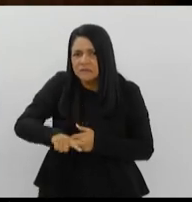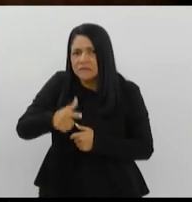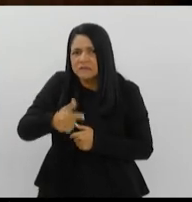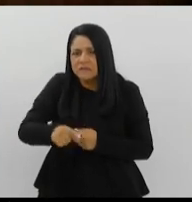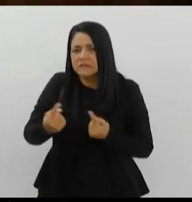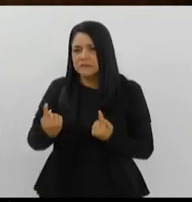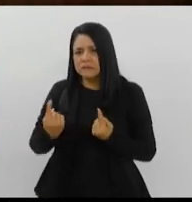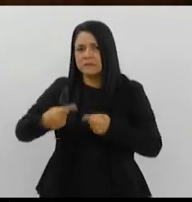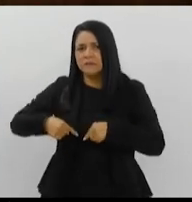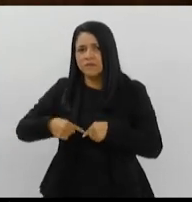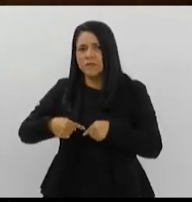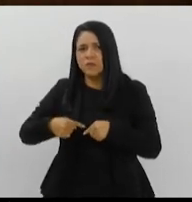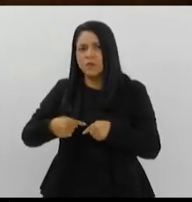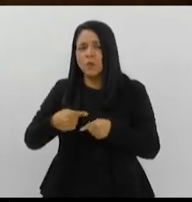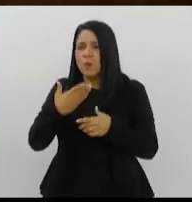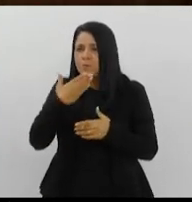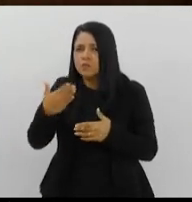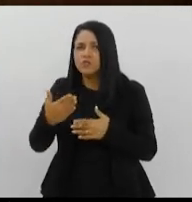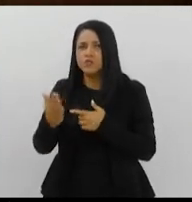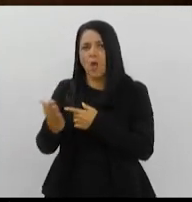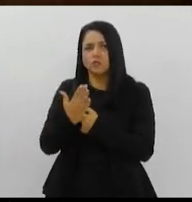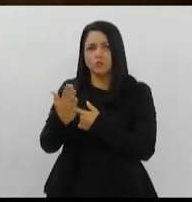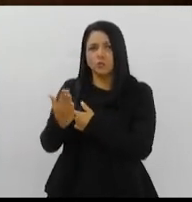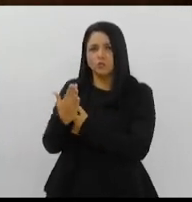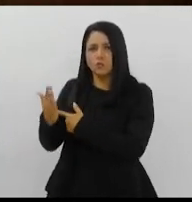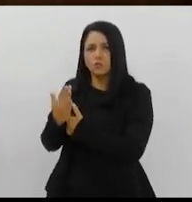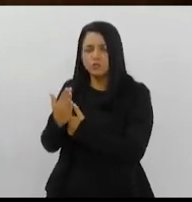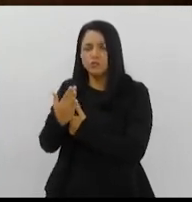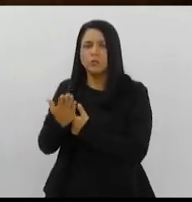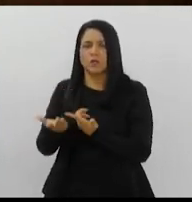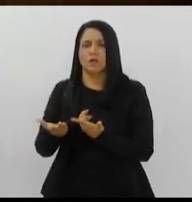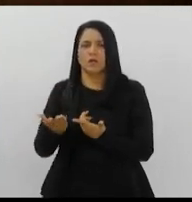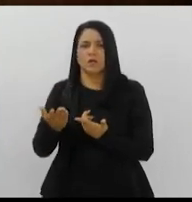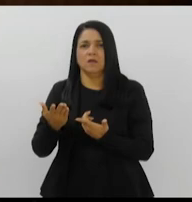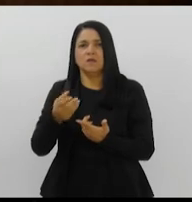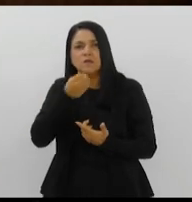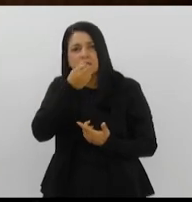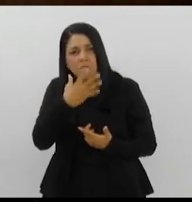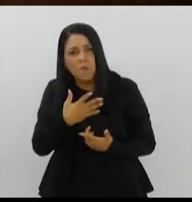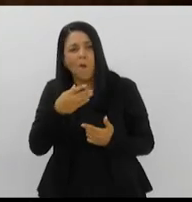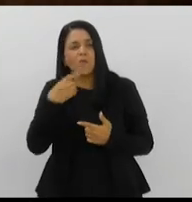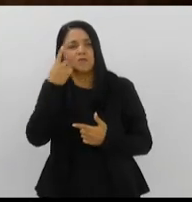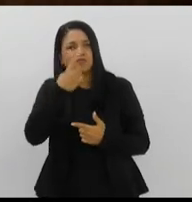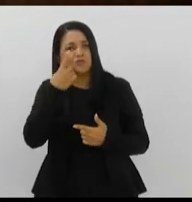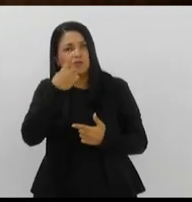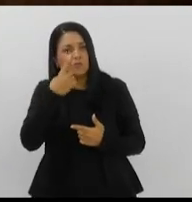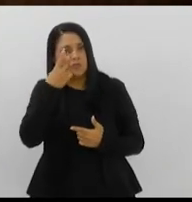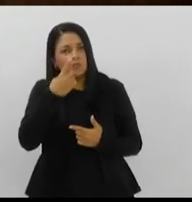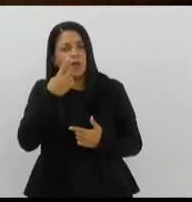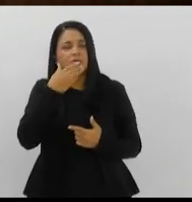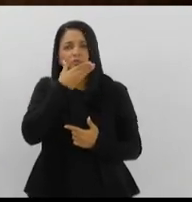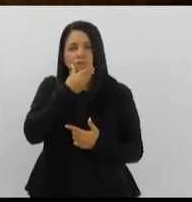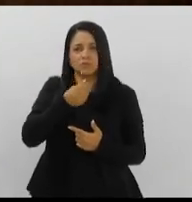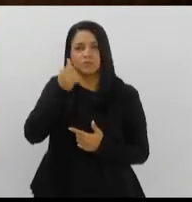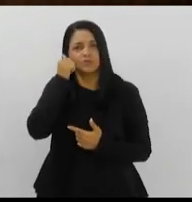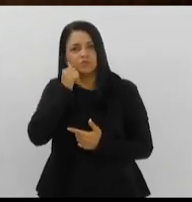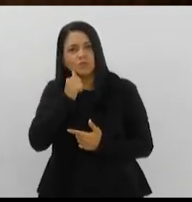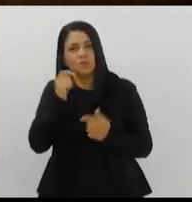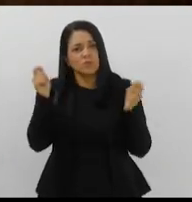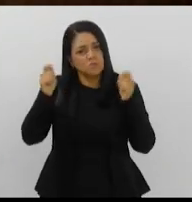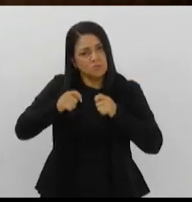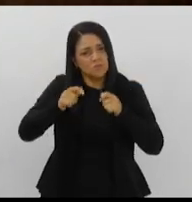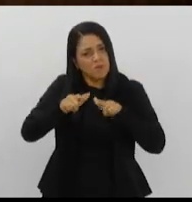ter que ficar correndo atrás de auxílio. Que bom que a gente foi dirigente, os deputados e deputadas, e a gente está